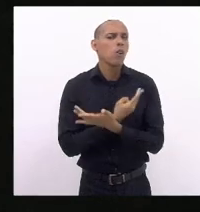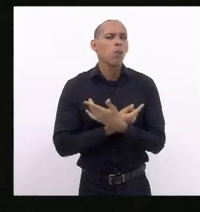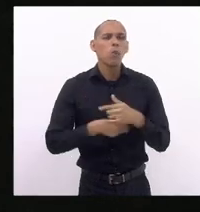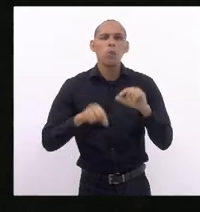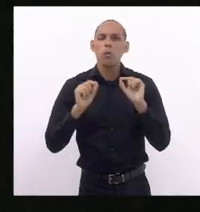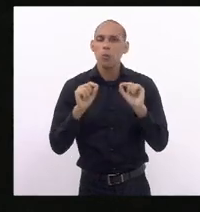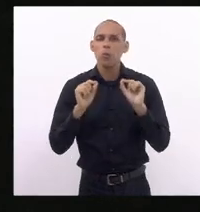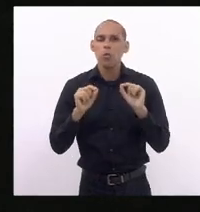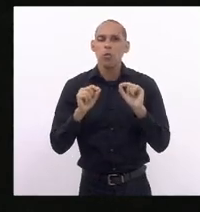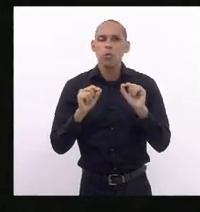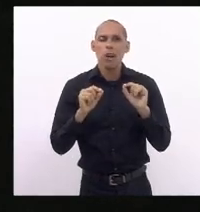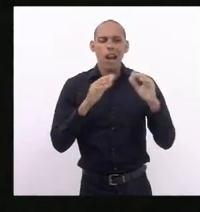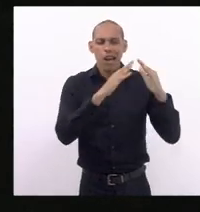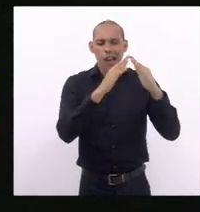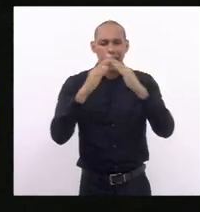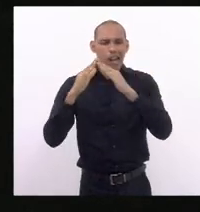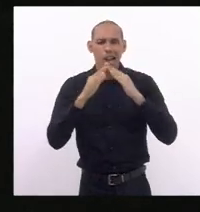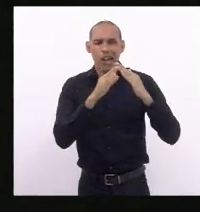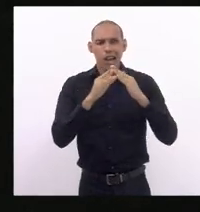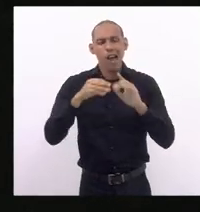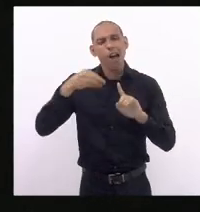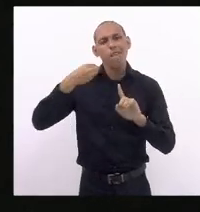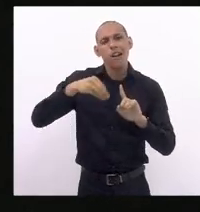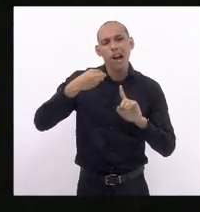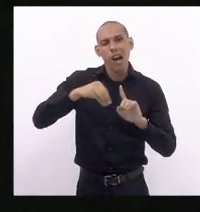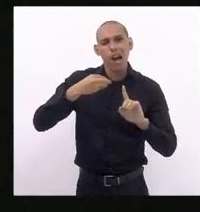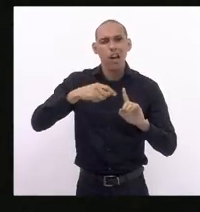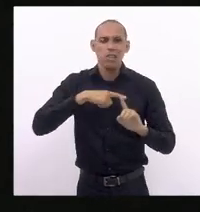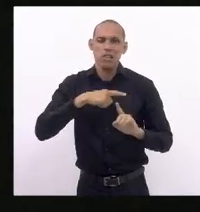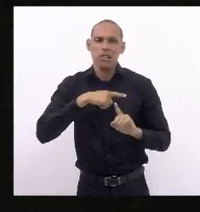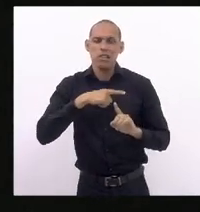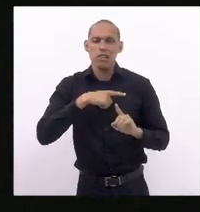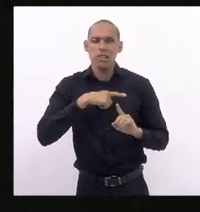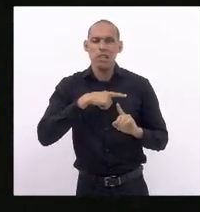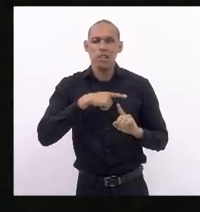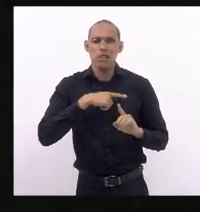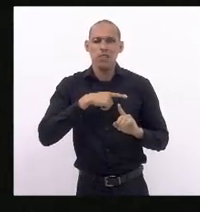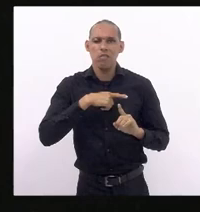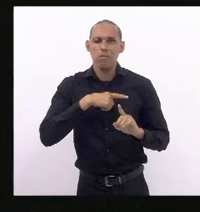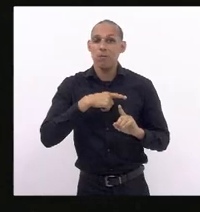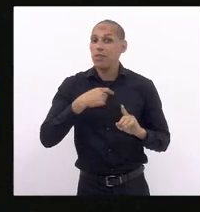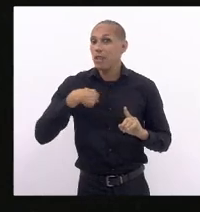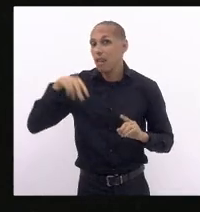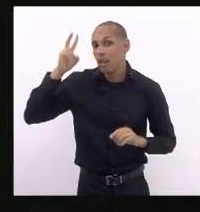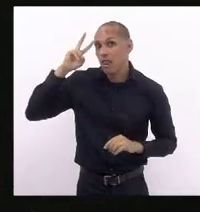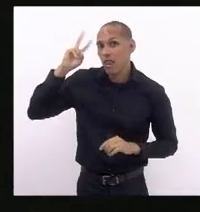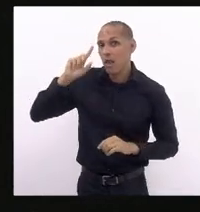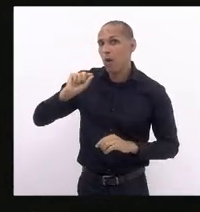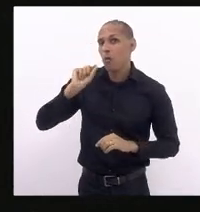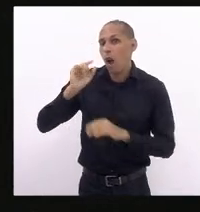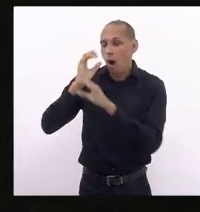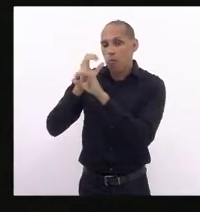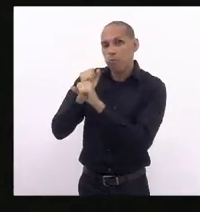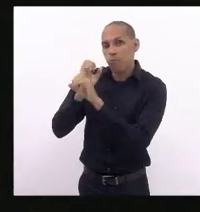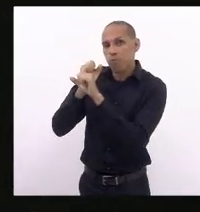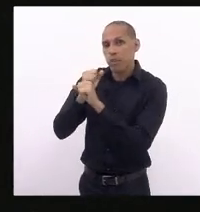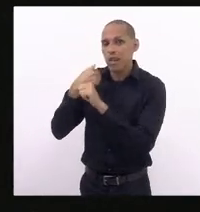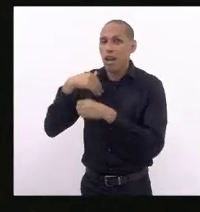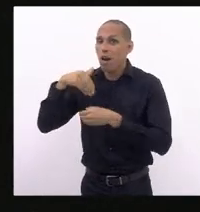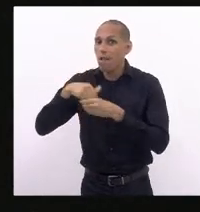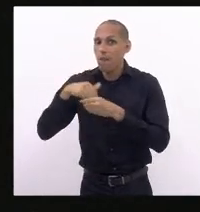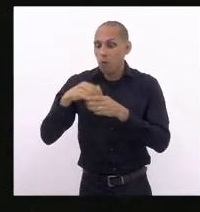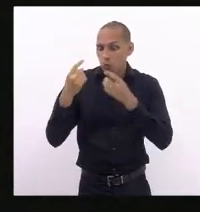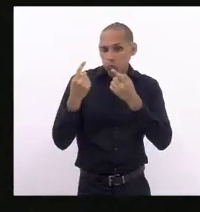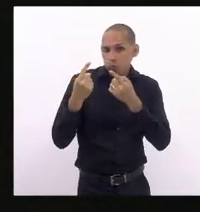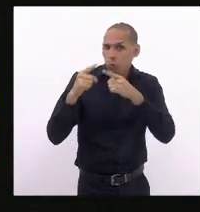vulnerabilidade habitacional. Esse é um tema que essa casa discute sempre. E quero lembrar que, nas contas às quais eu votei